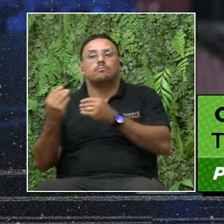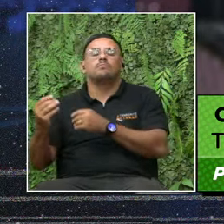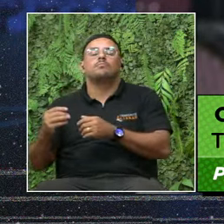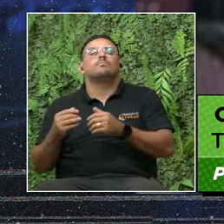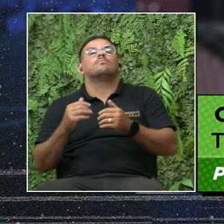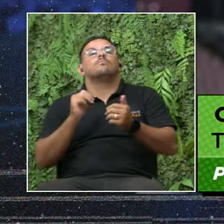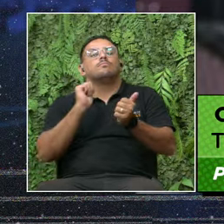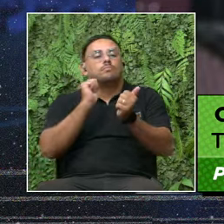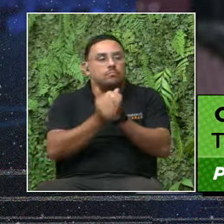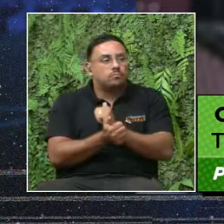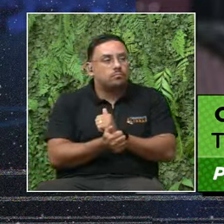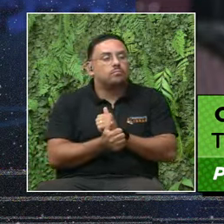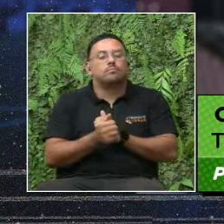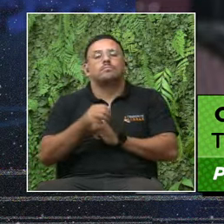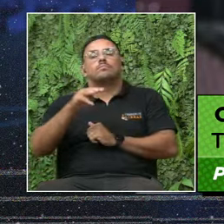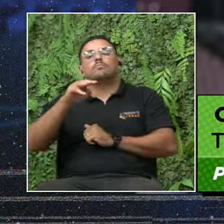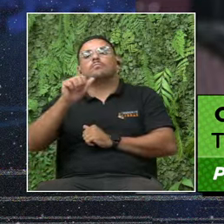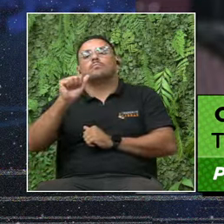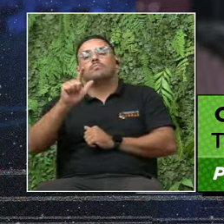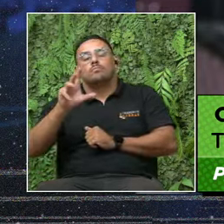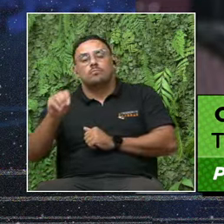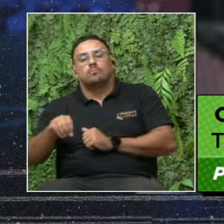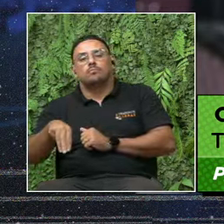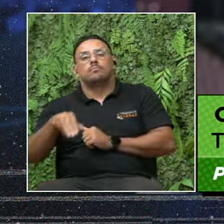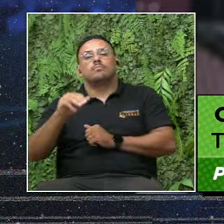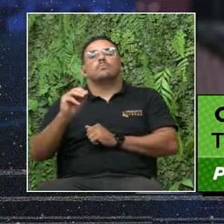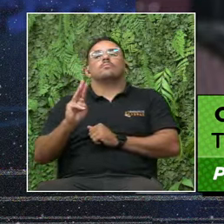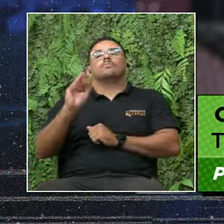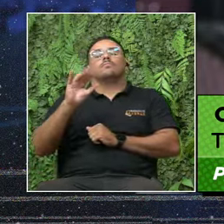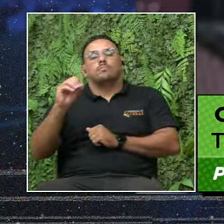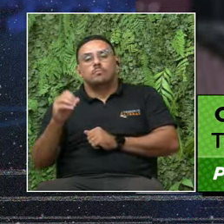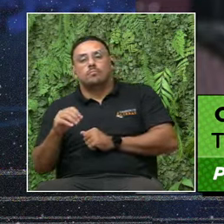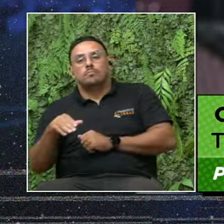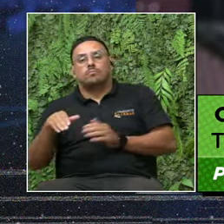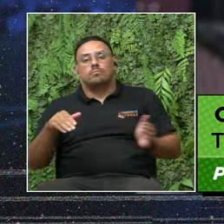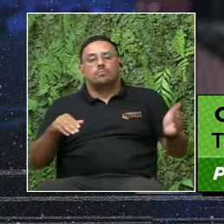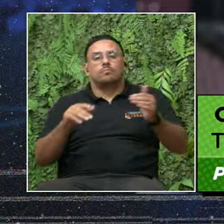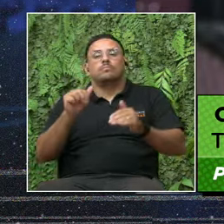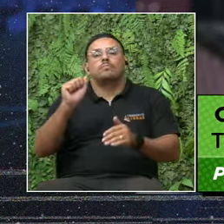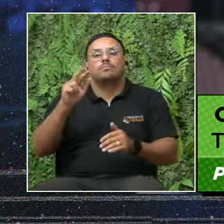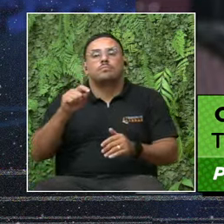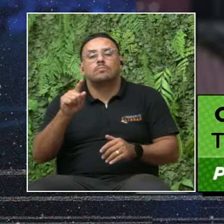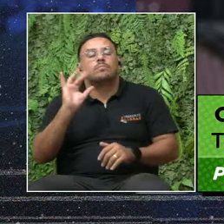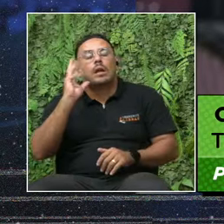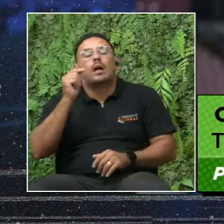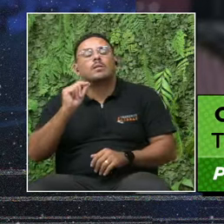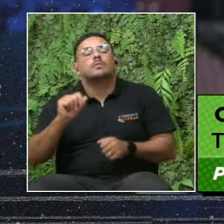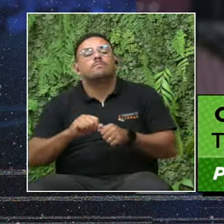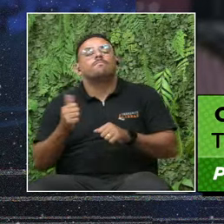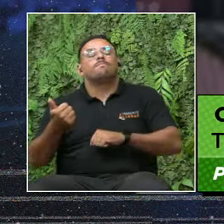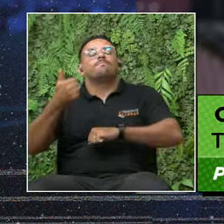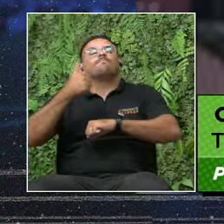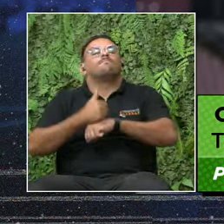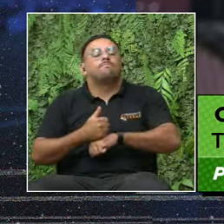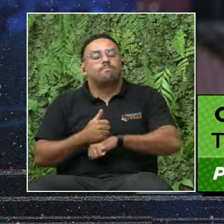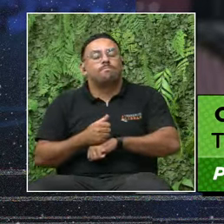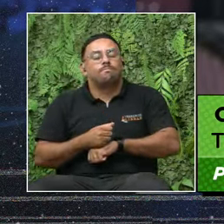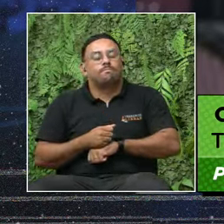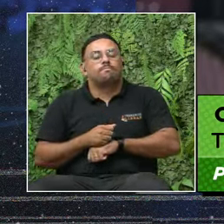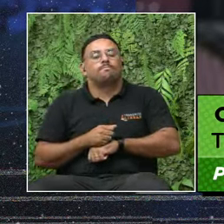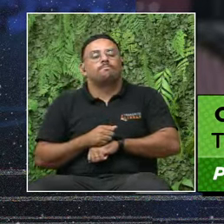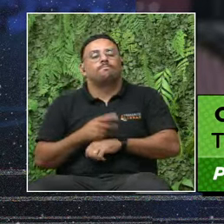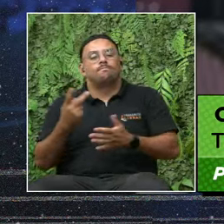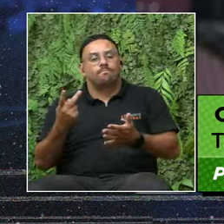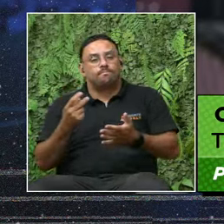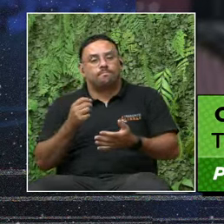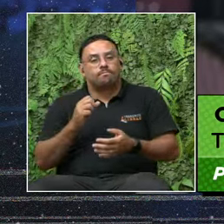essa função o Marlon muda o William vira ala o Artur vai por dentro Você não acha que essa substituição sua foi o determinante